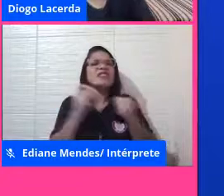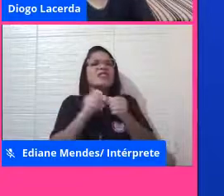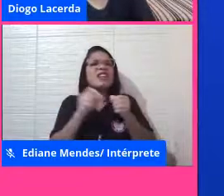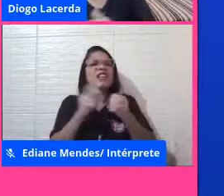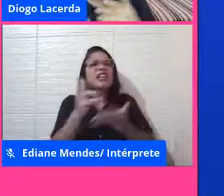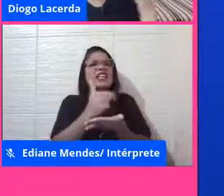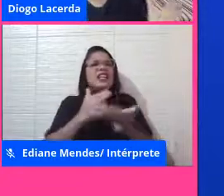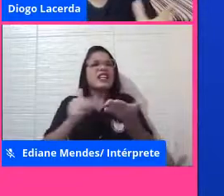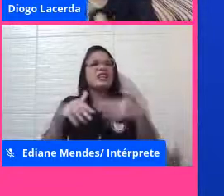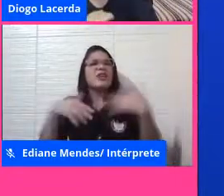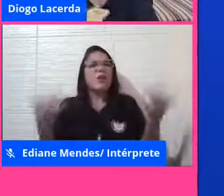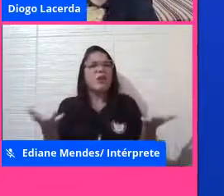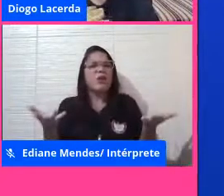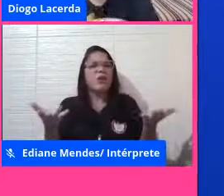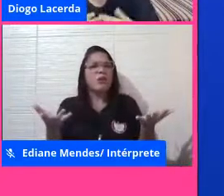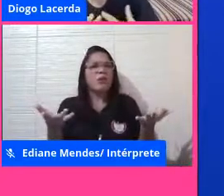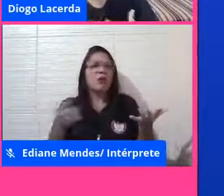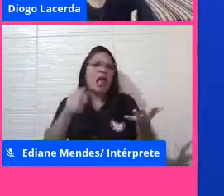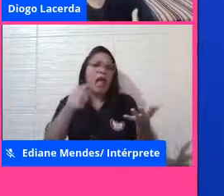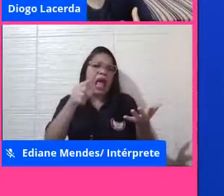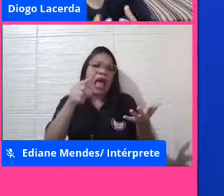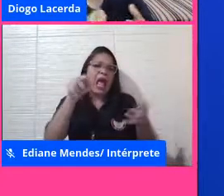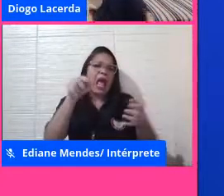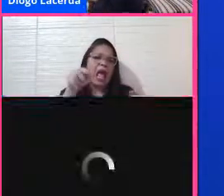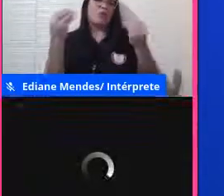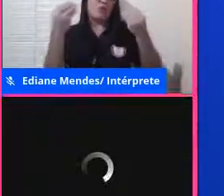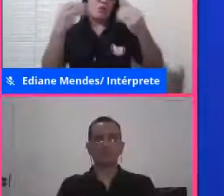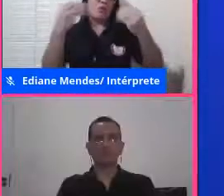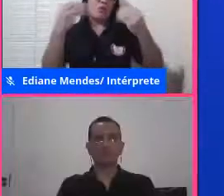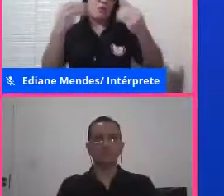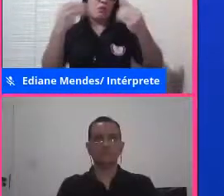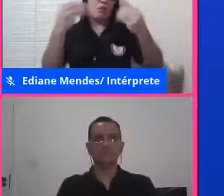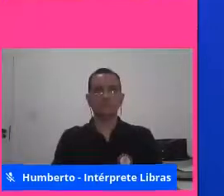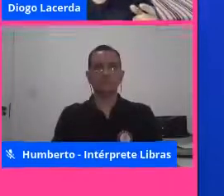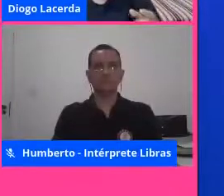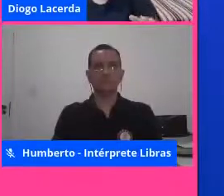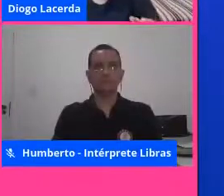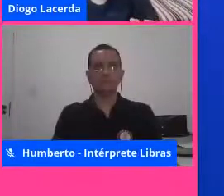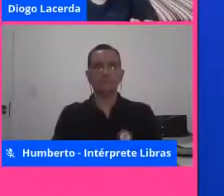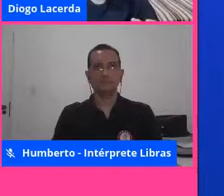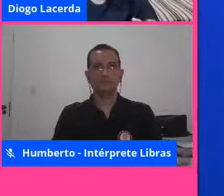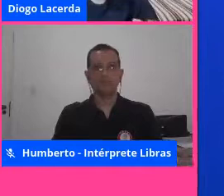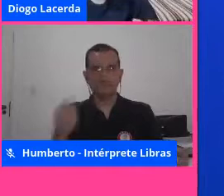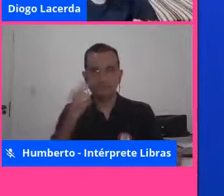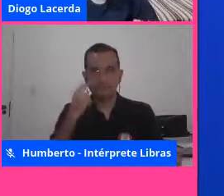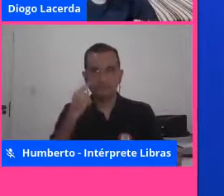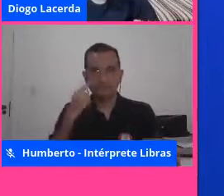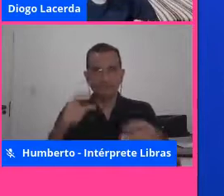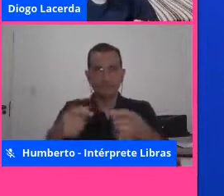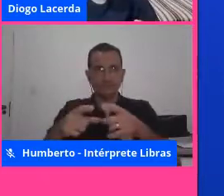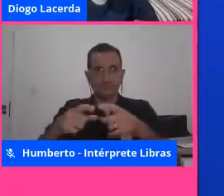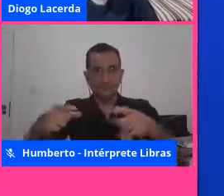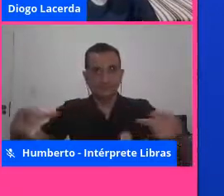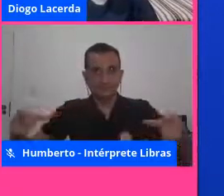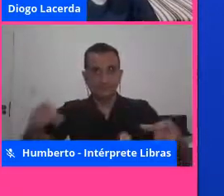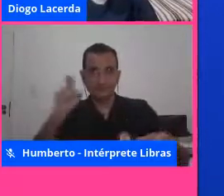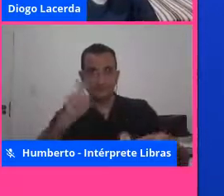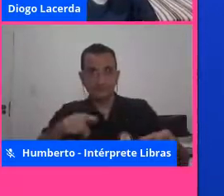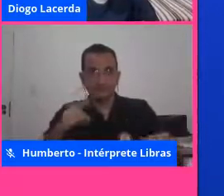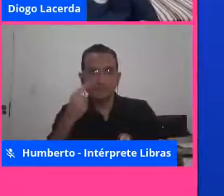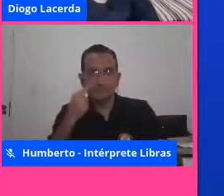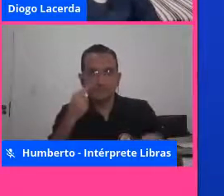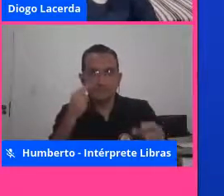aí eu botei uma peça hipotética, é mais para você ter uma ideia. Então a gente vai clicar naquele círculozinho, nessa peça aqui, nesse botão aqui